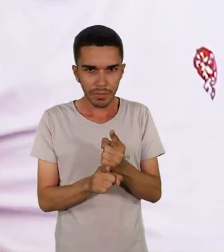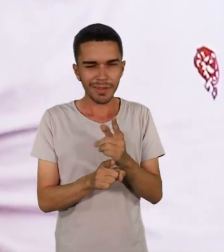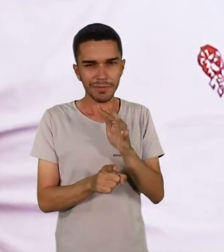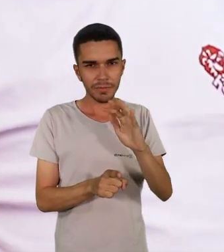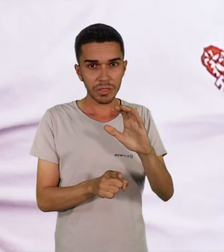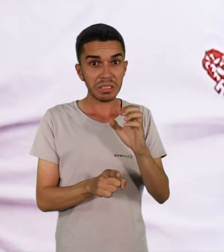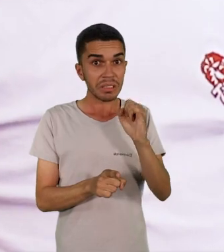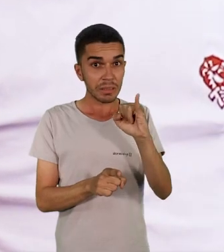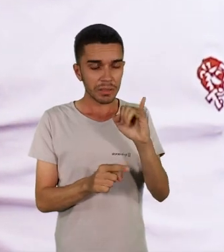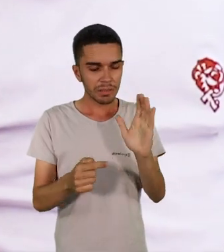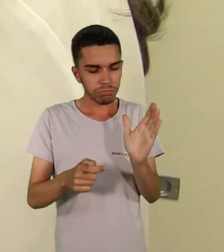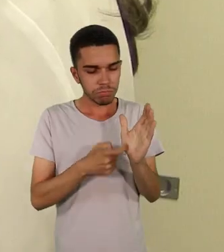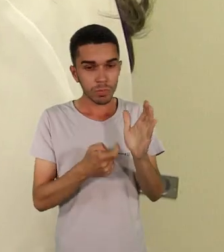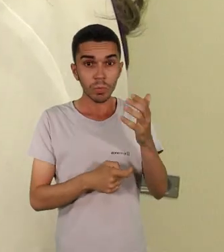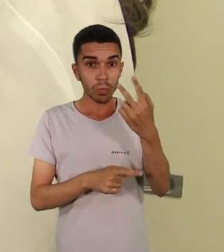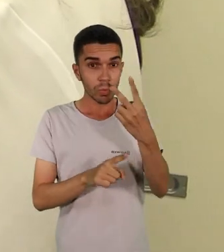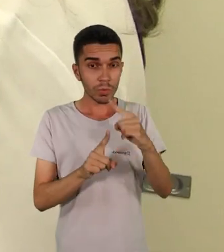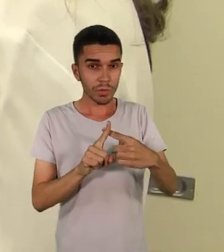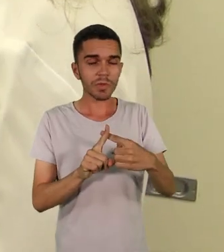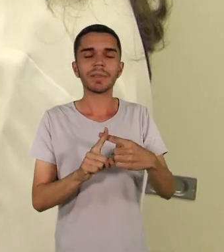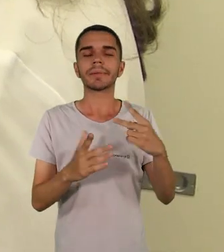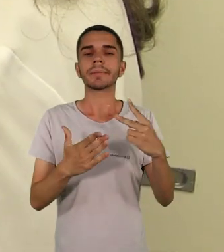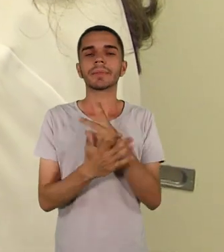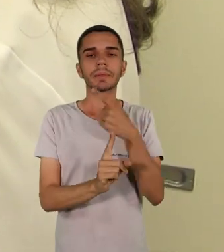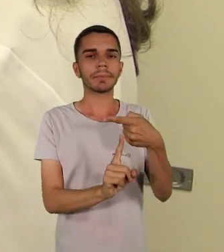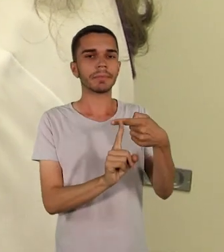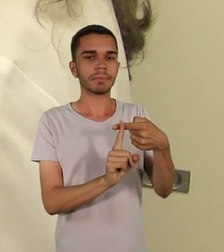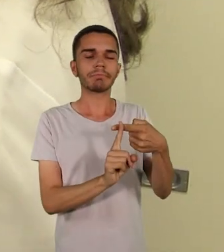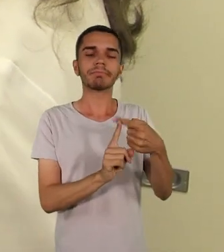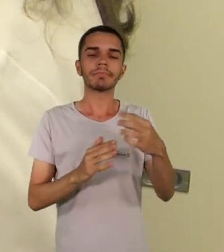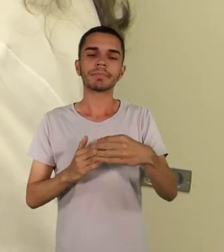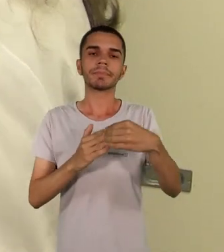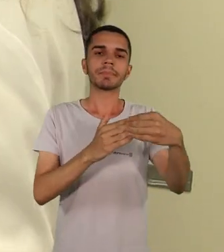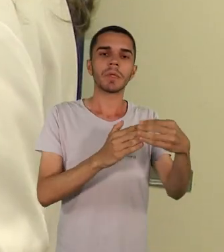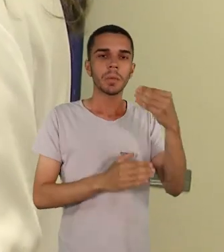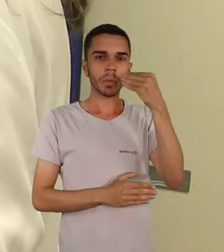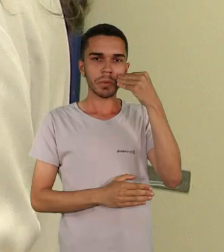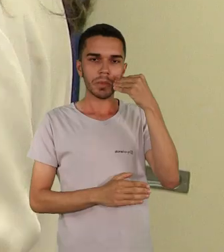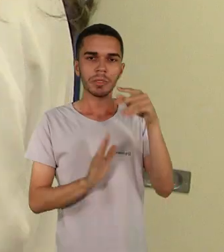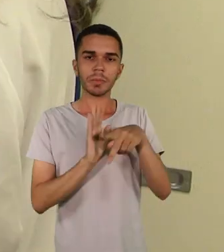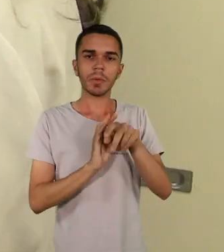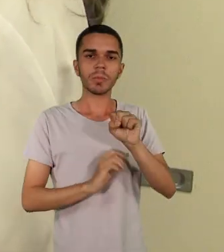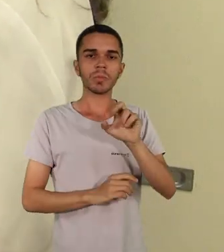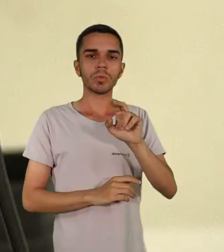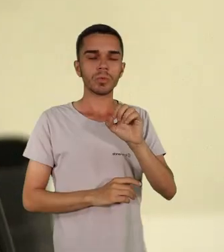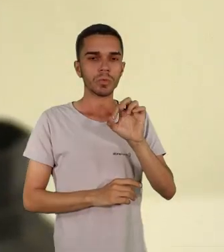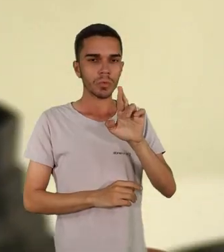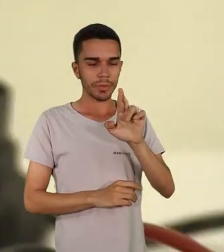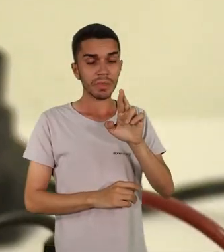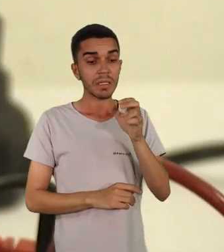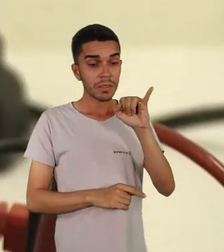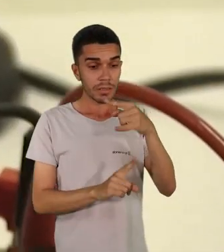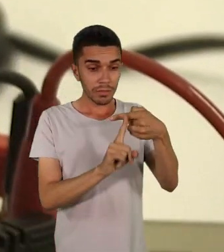positivo, aí essa criança é encaminhada para o teste do suor. E se o teste do suor for positivo, ele